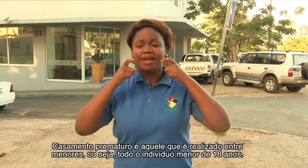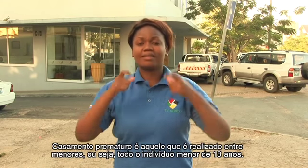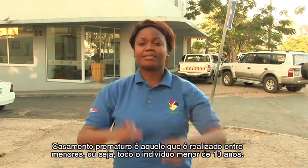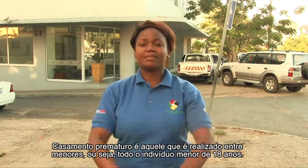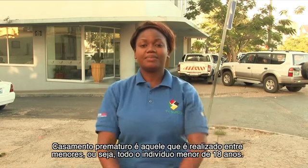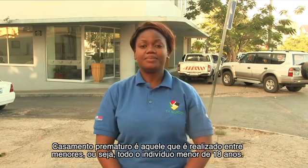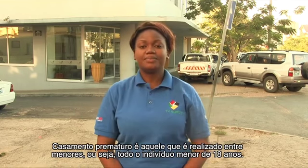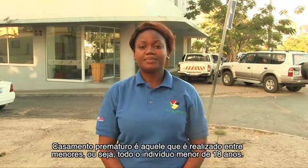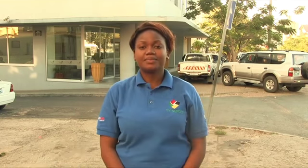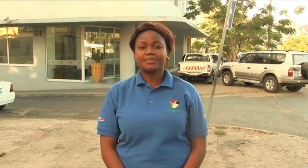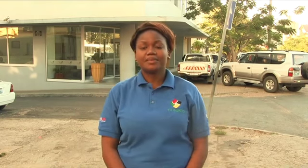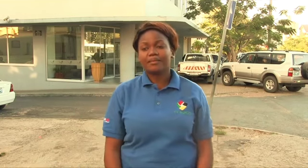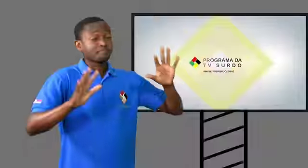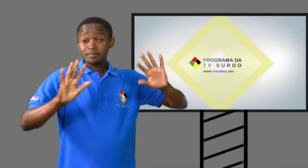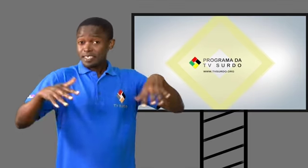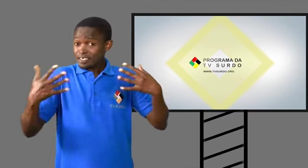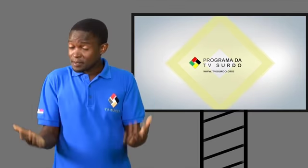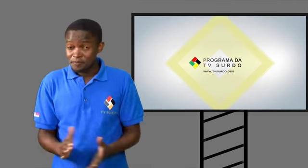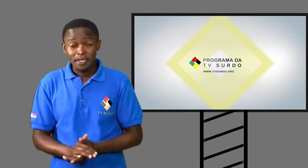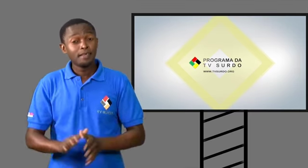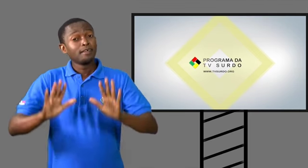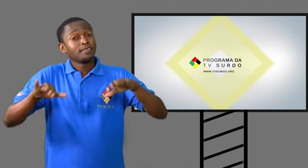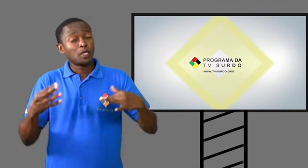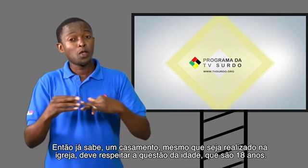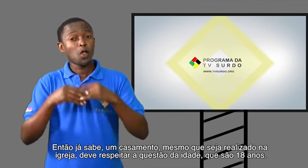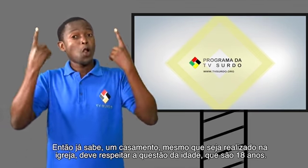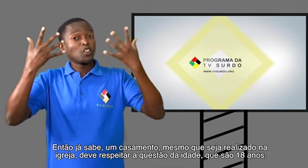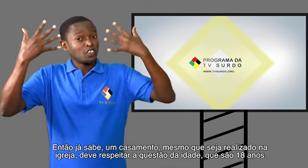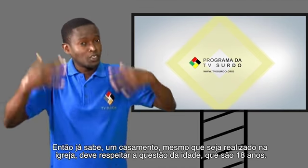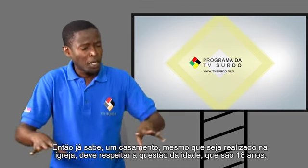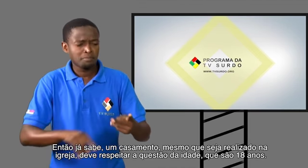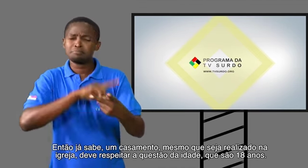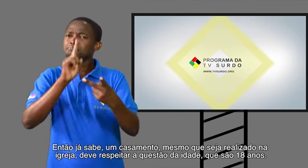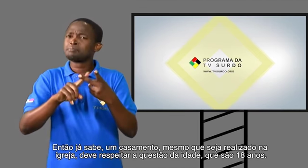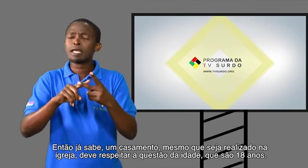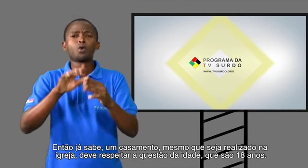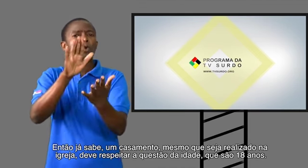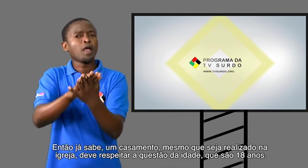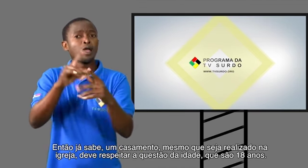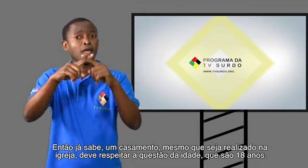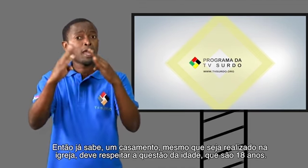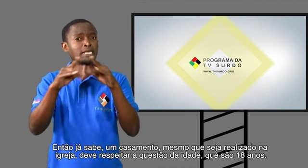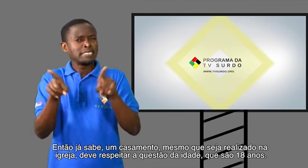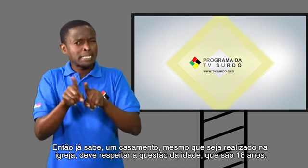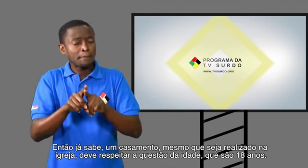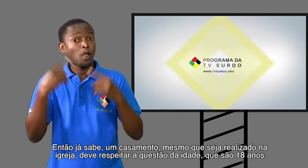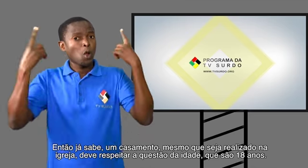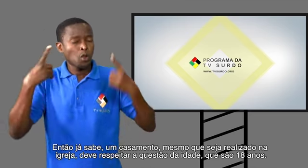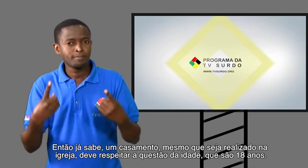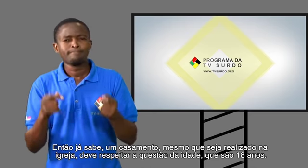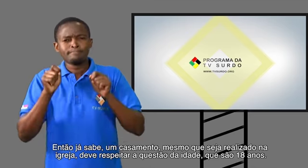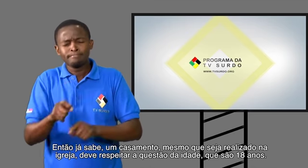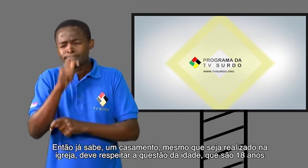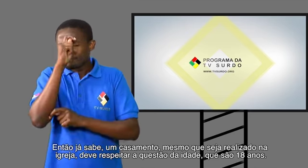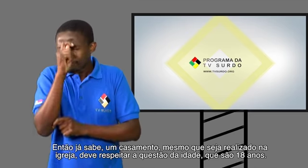composta por jovens. Então, já sabe, um casamento, mesmo que seja realizado na igreja, deve